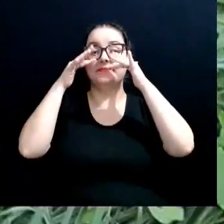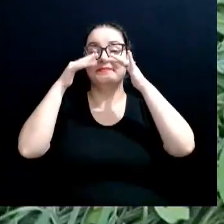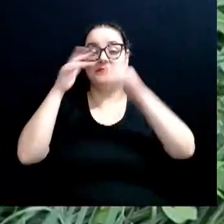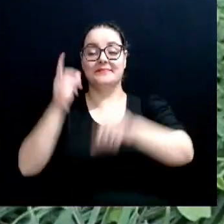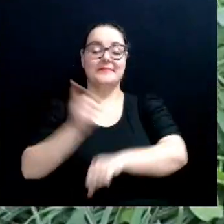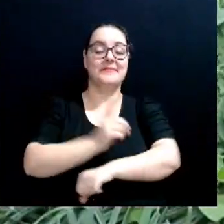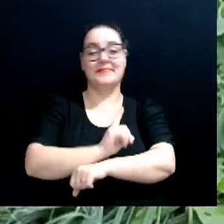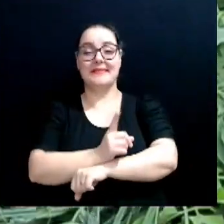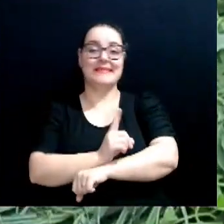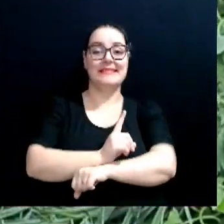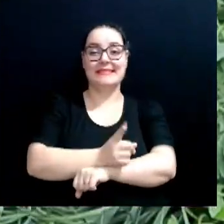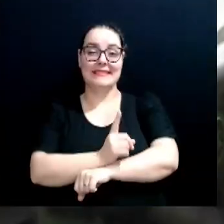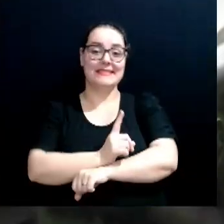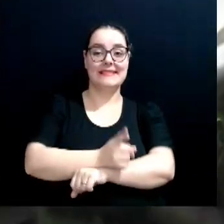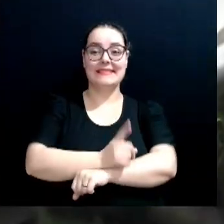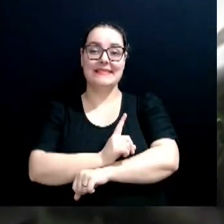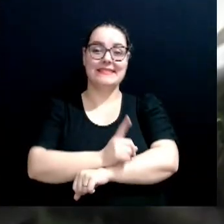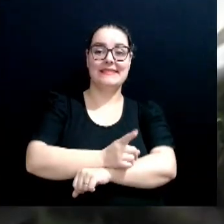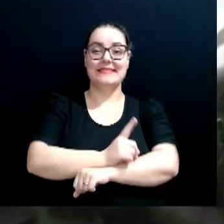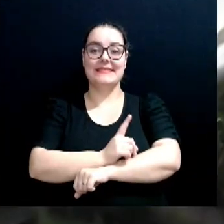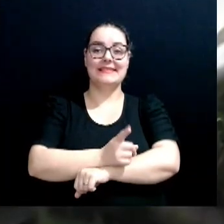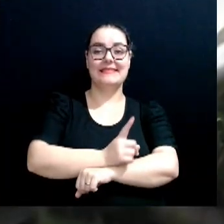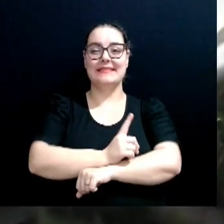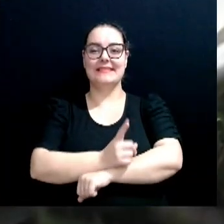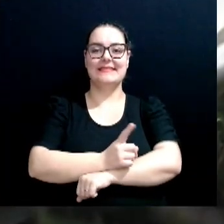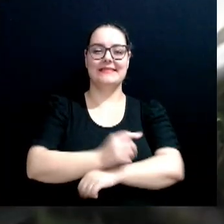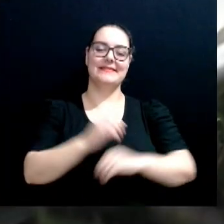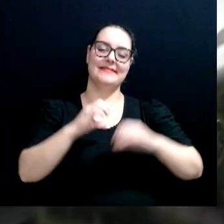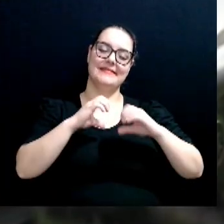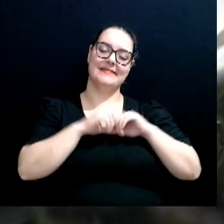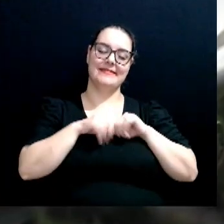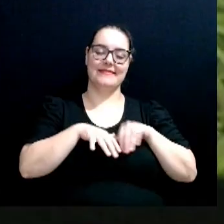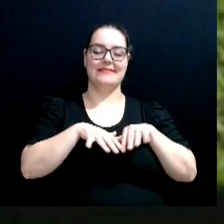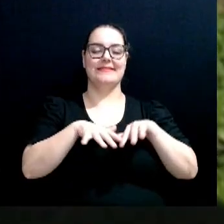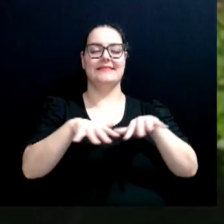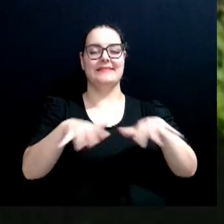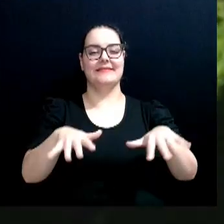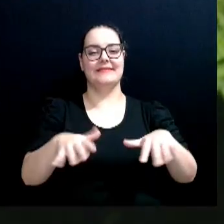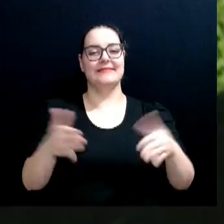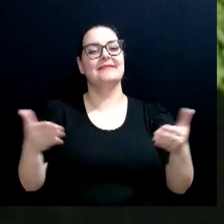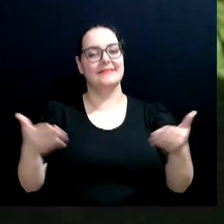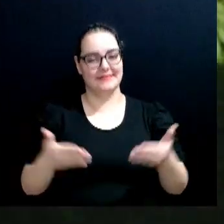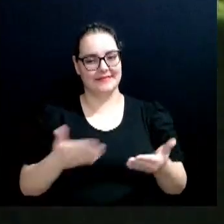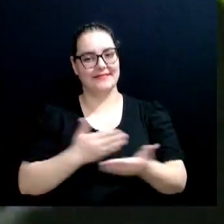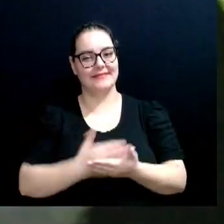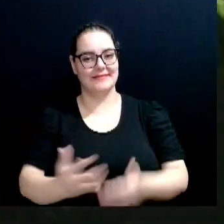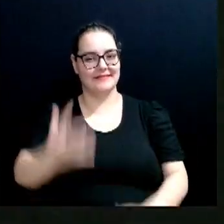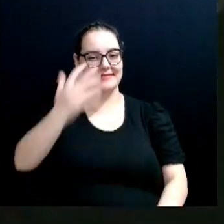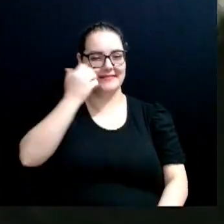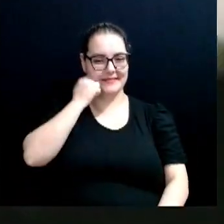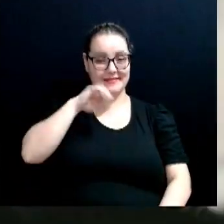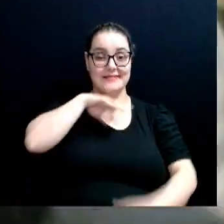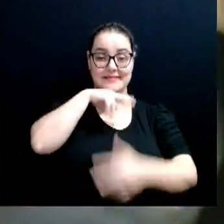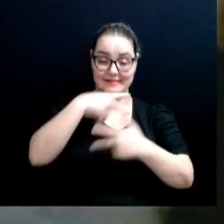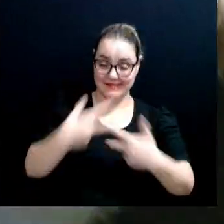rabinhos abanando e muito amor para dar. Está no ar o Adote um Bichinho, a